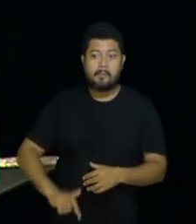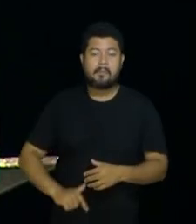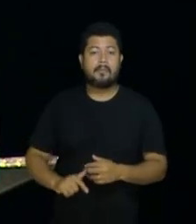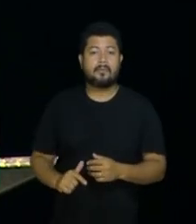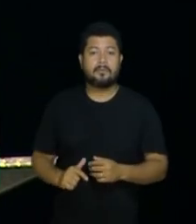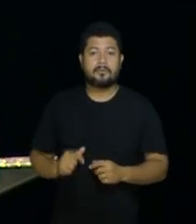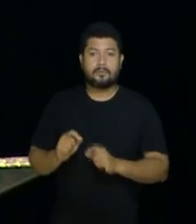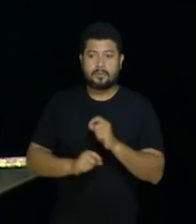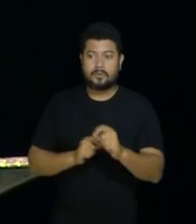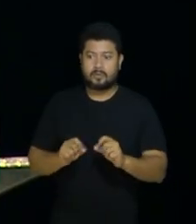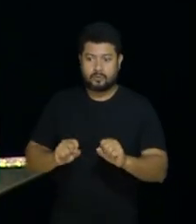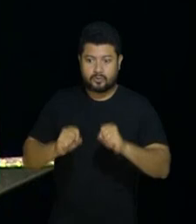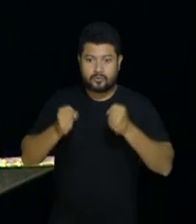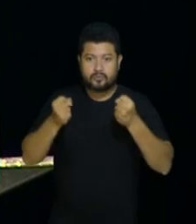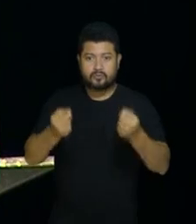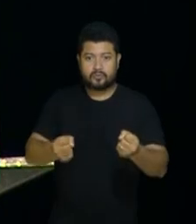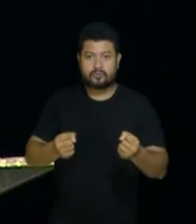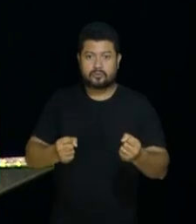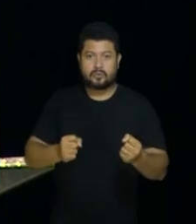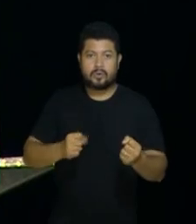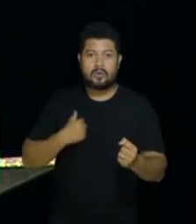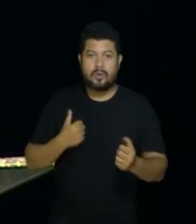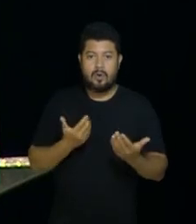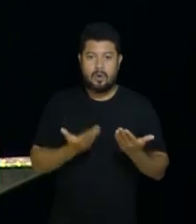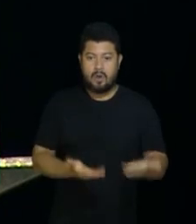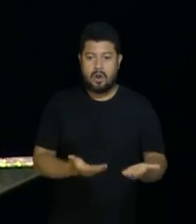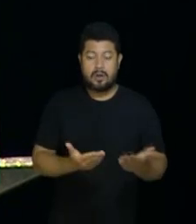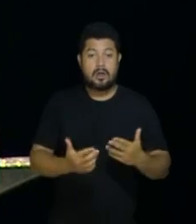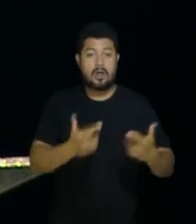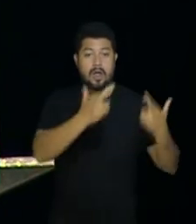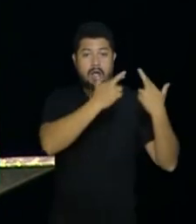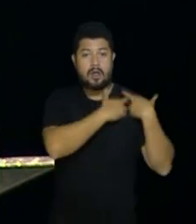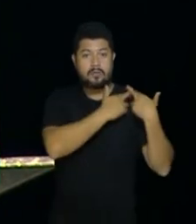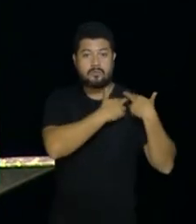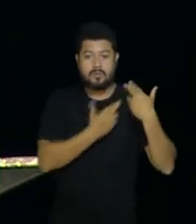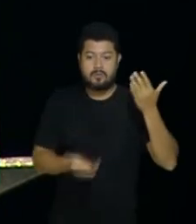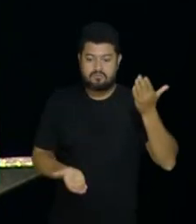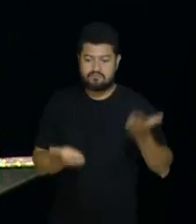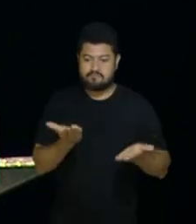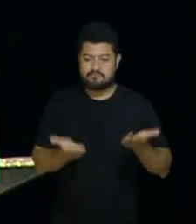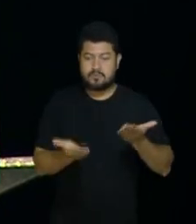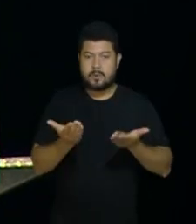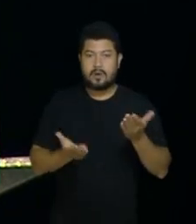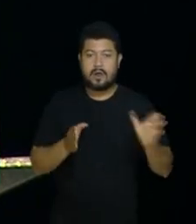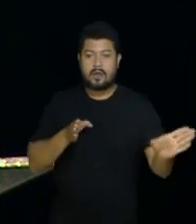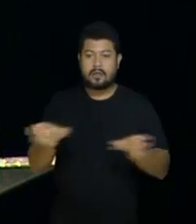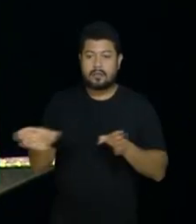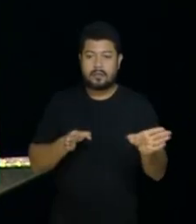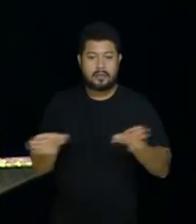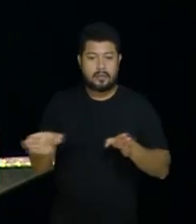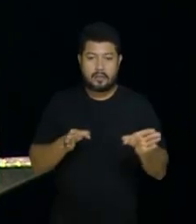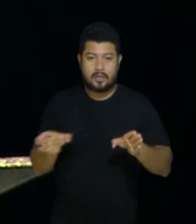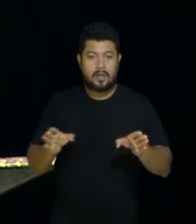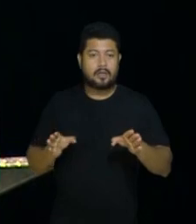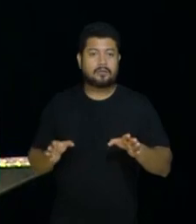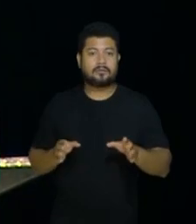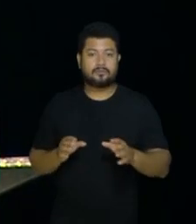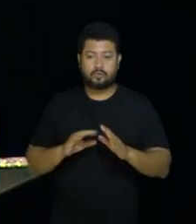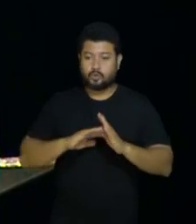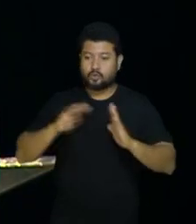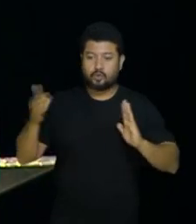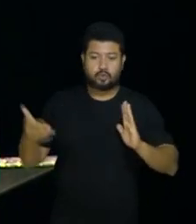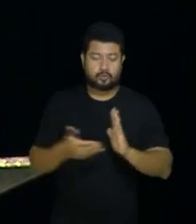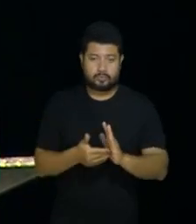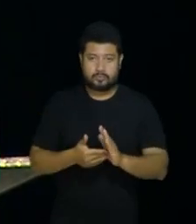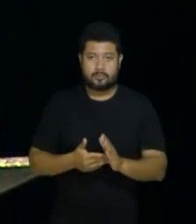profundo compromisso com a equidade e o acesso universal à saúde. A cada